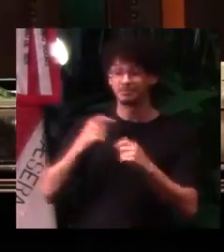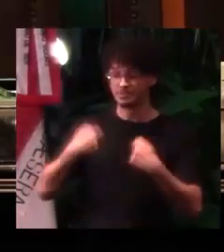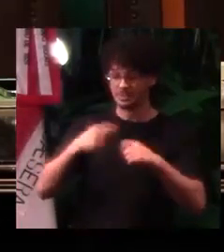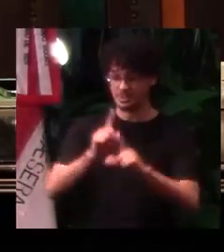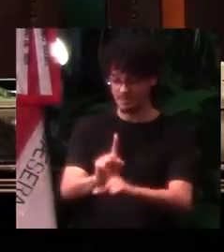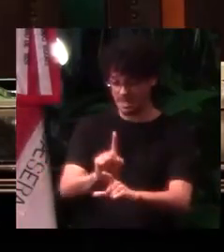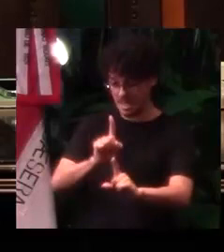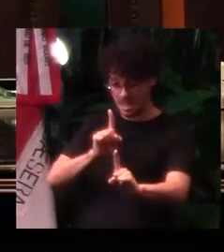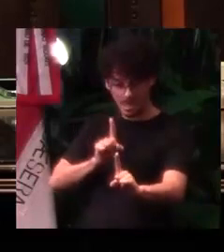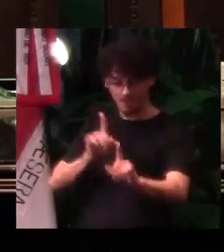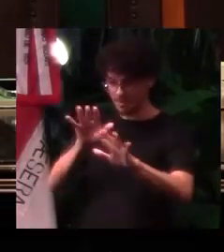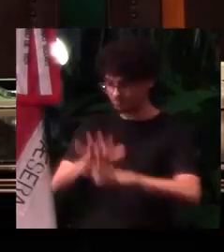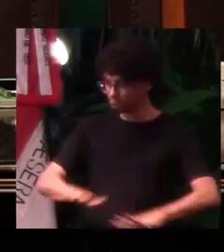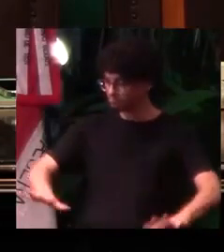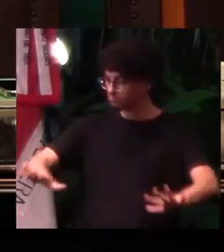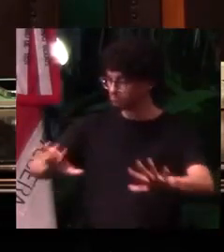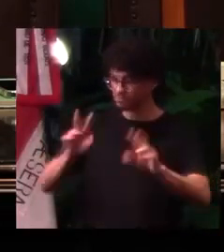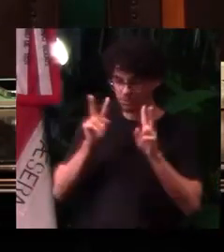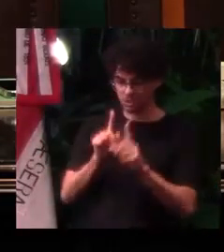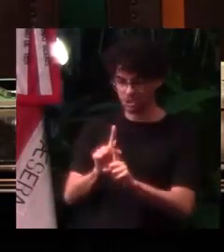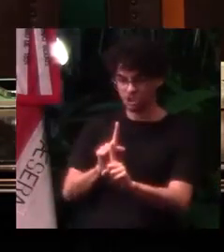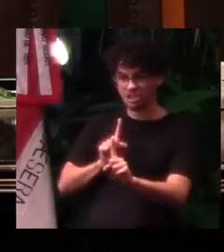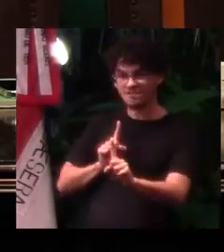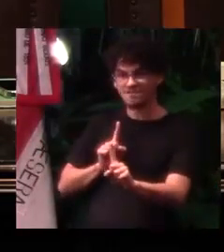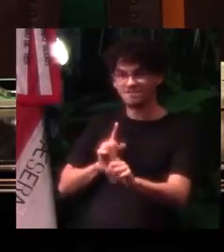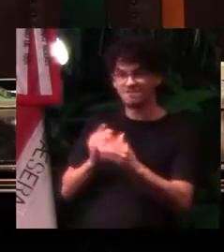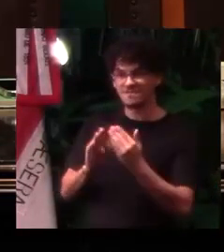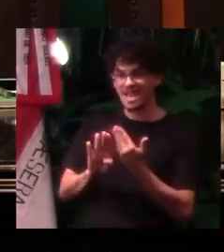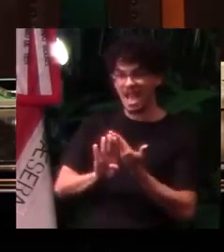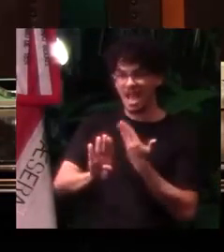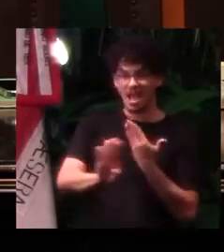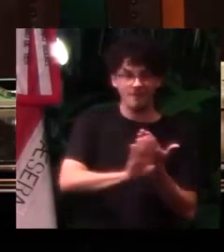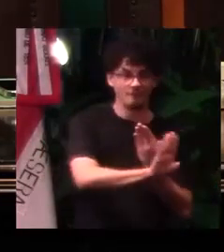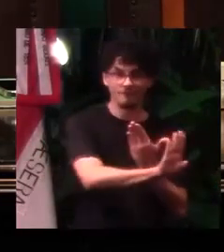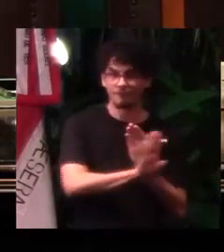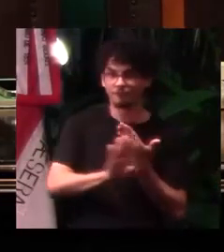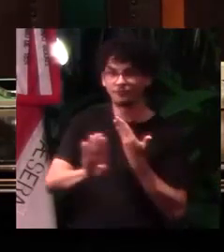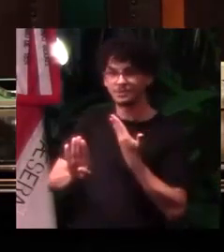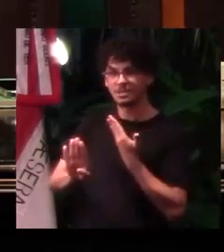distanciar dos fatos para poder julgá-los com absoluta